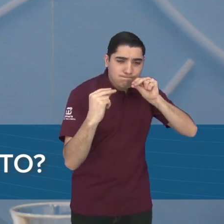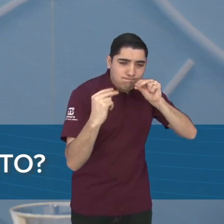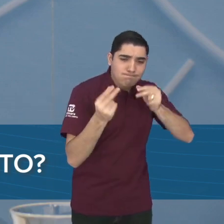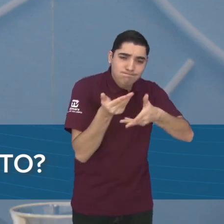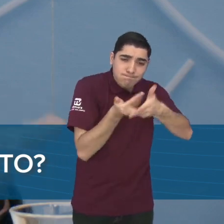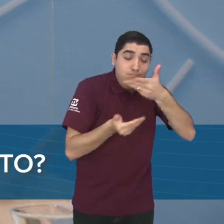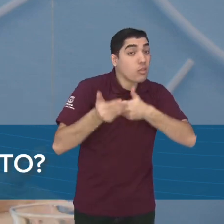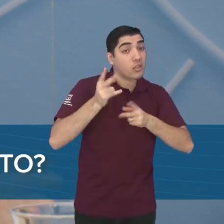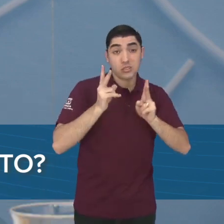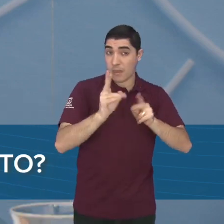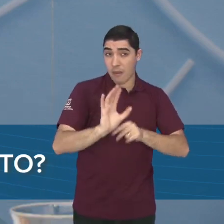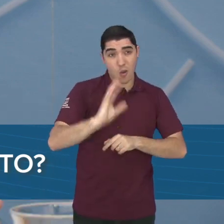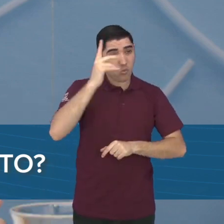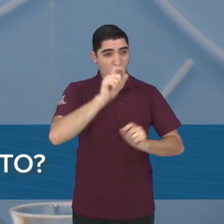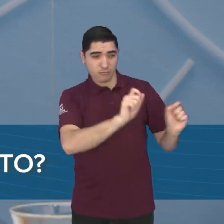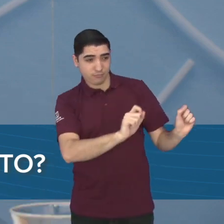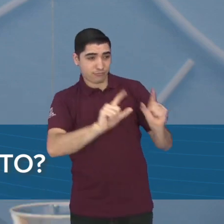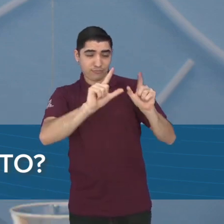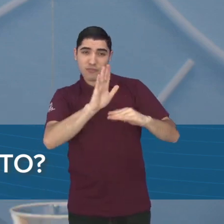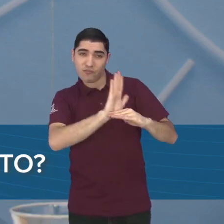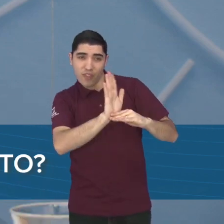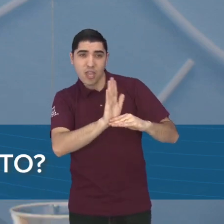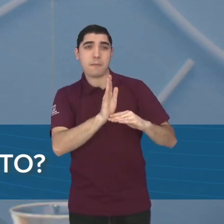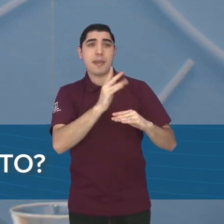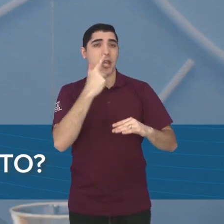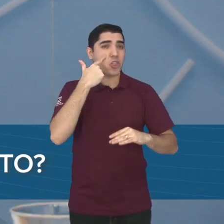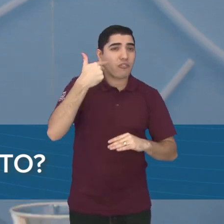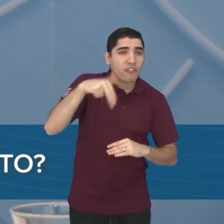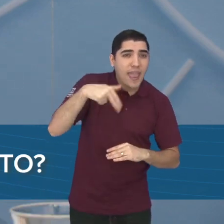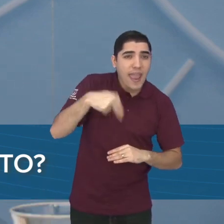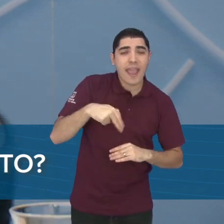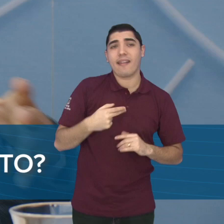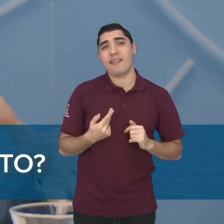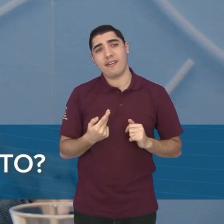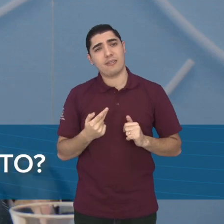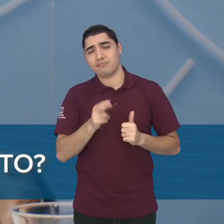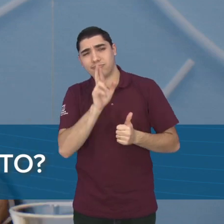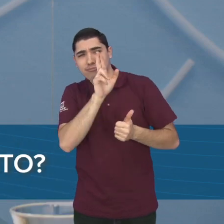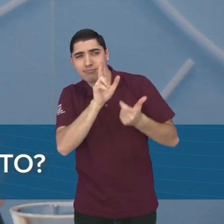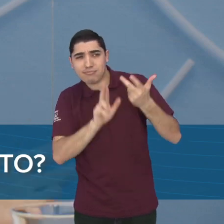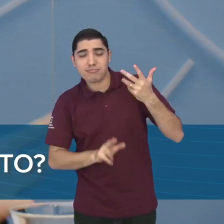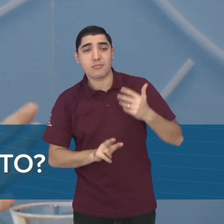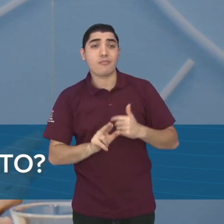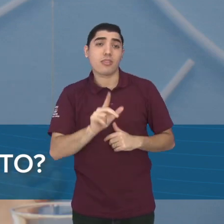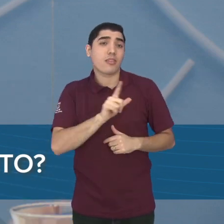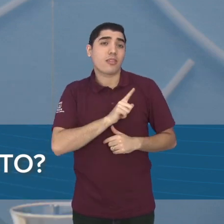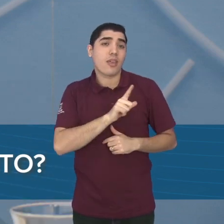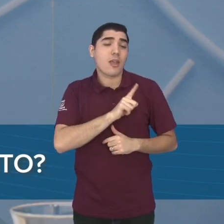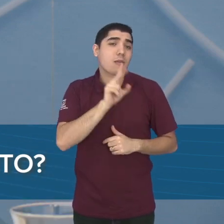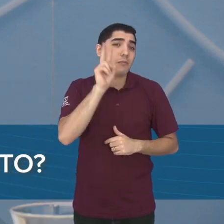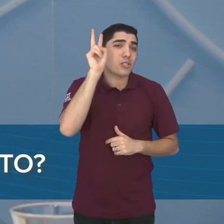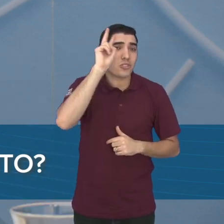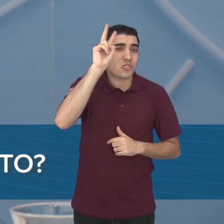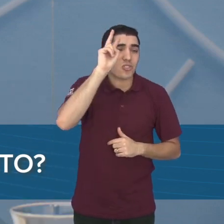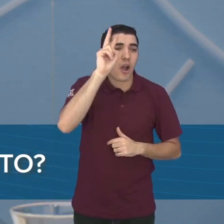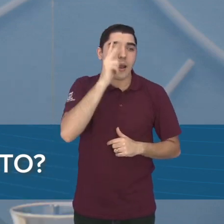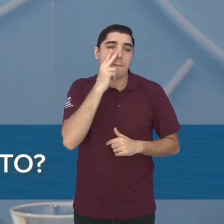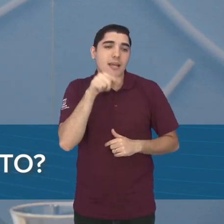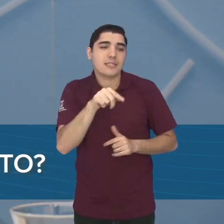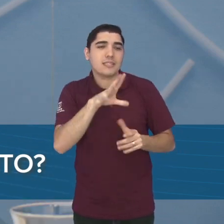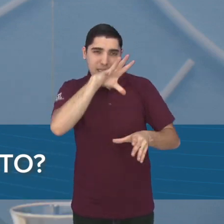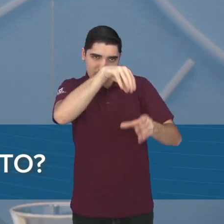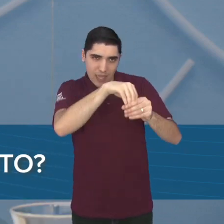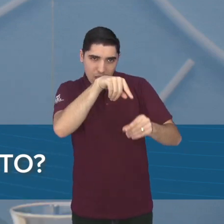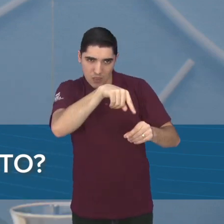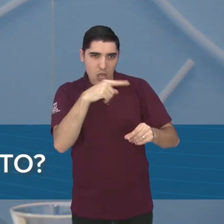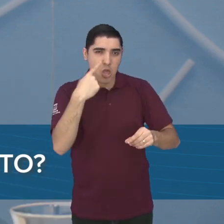realmente para uma novela, para algo romântico, né, enfim, se reduz a uma historinha, digamos, emotiva, vamos chamar